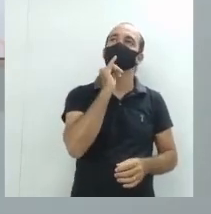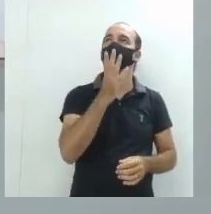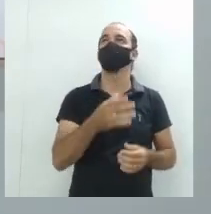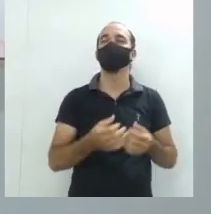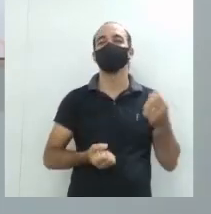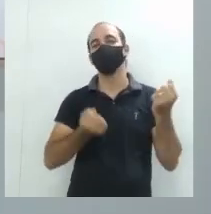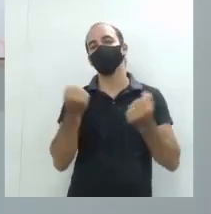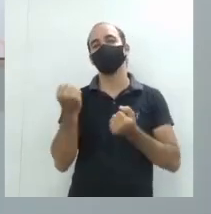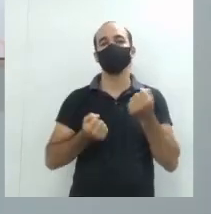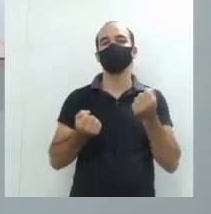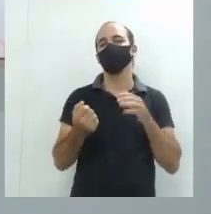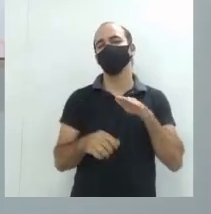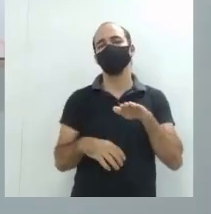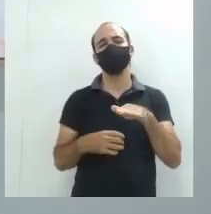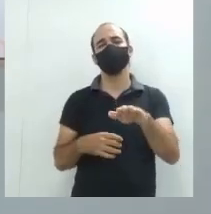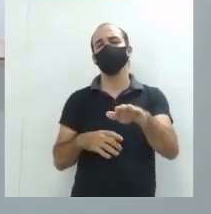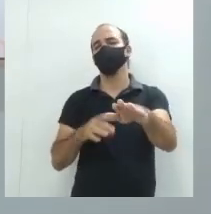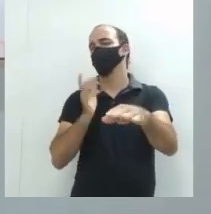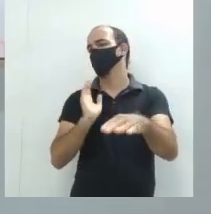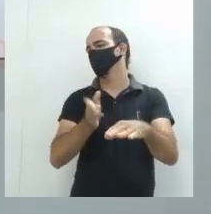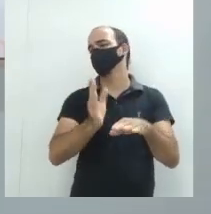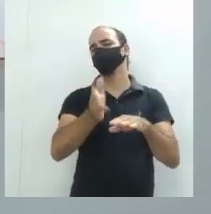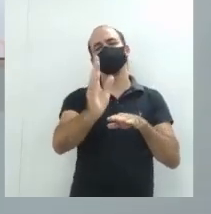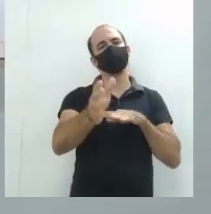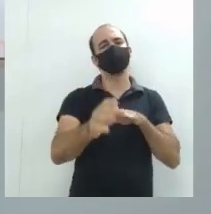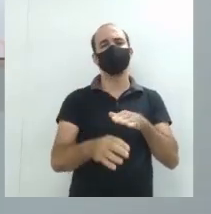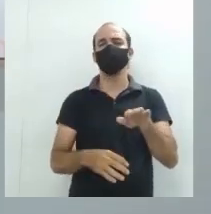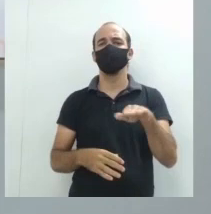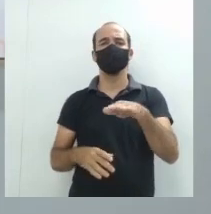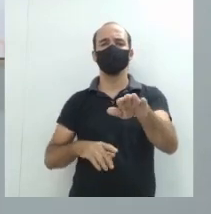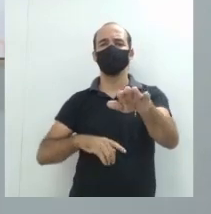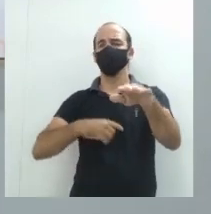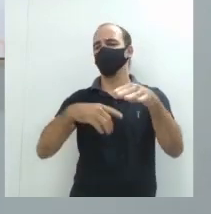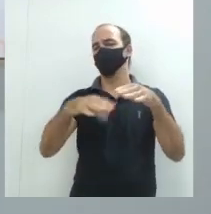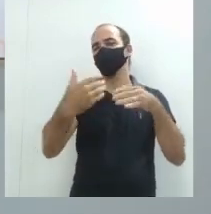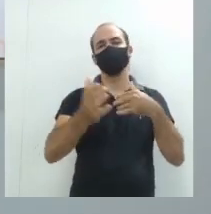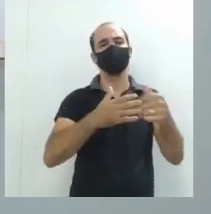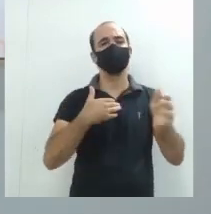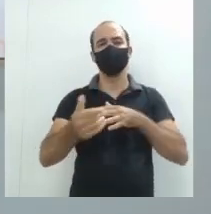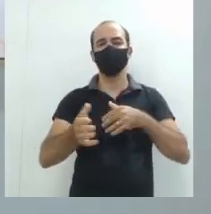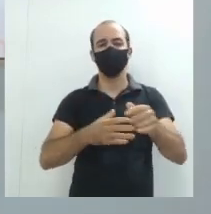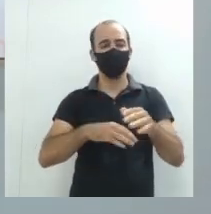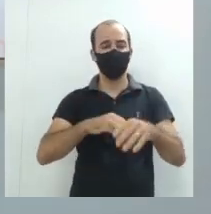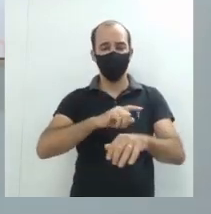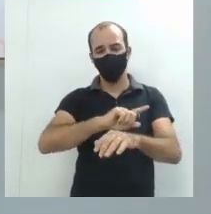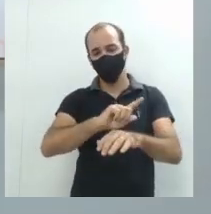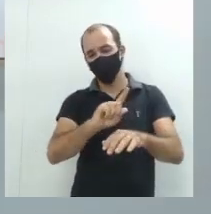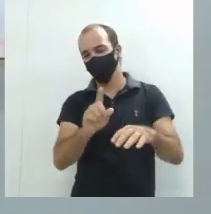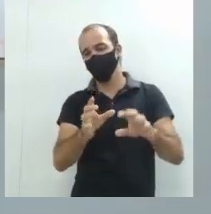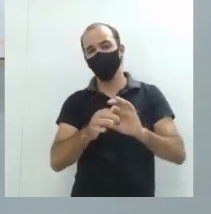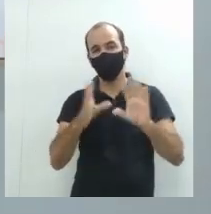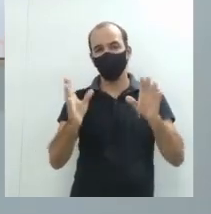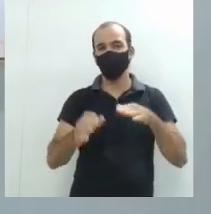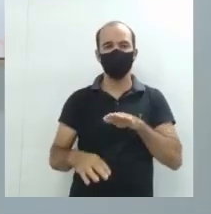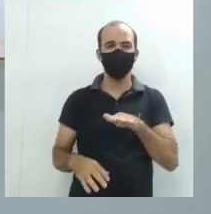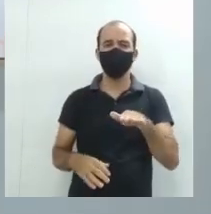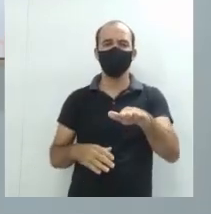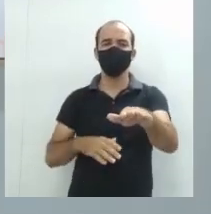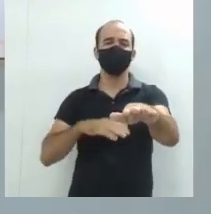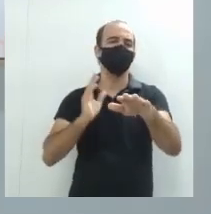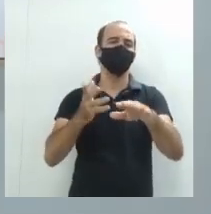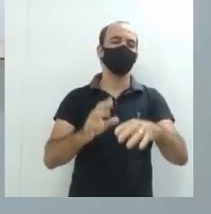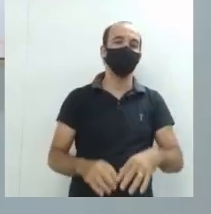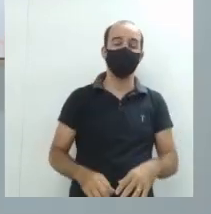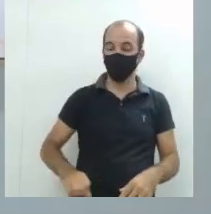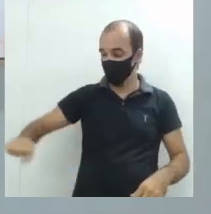linha reta, com velocidade qualquer. Aí a porta do passageiro ficou entreaberta, você